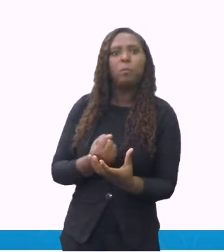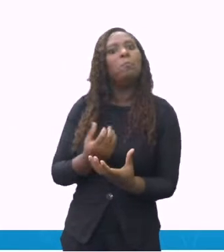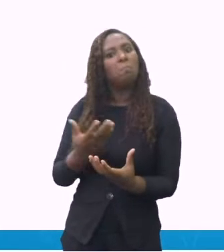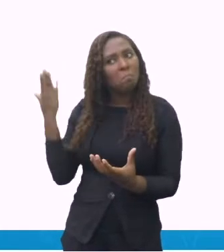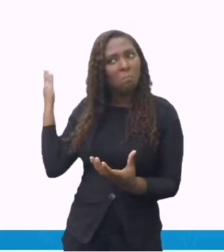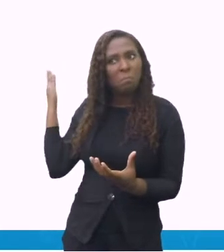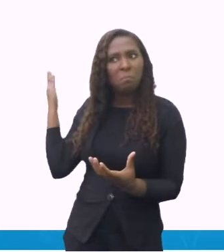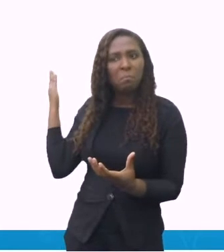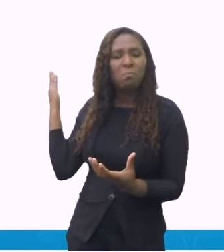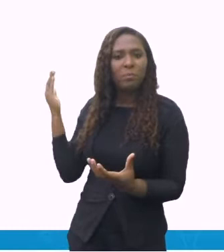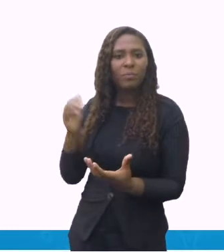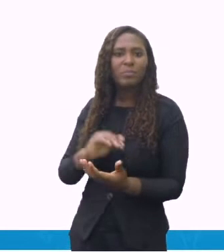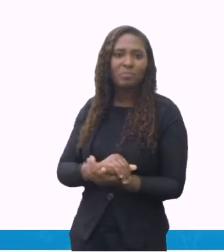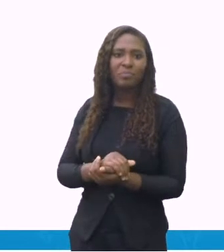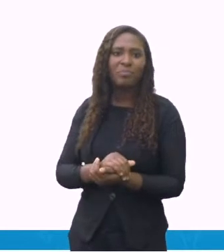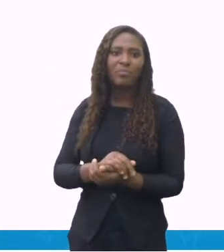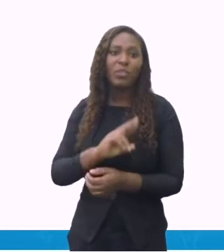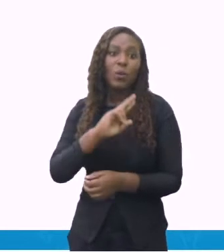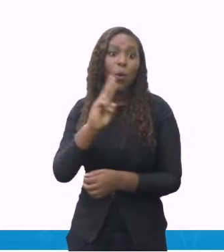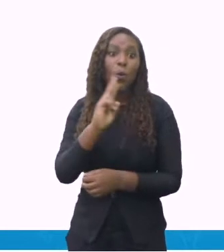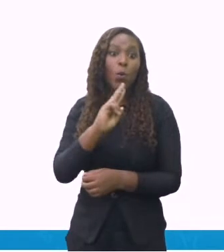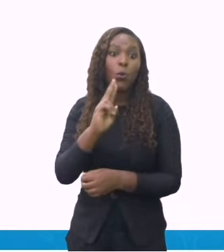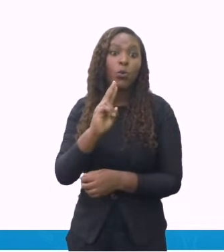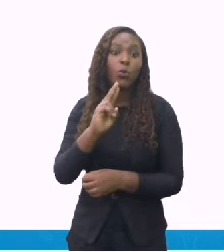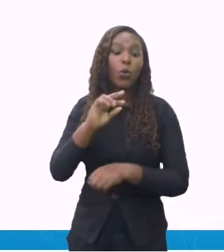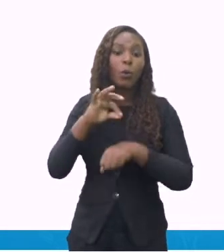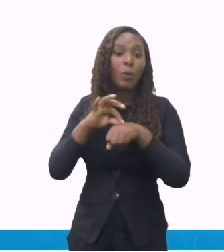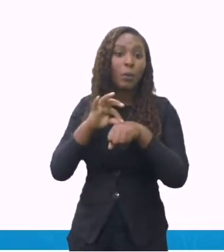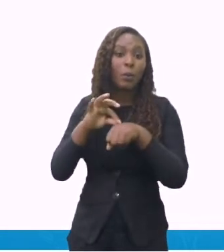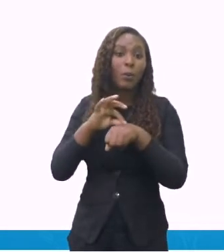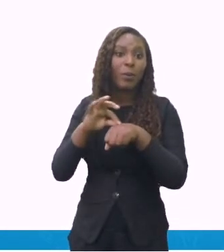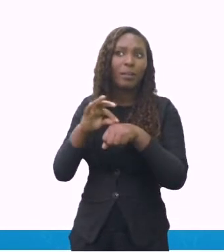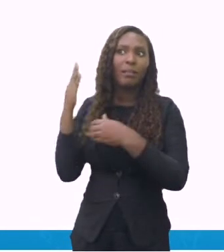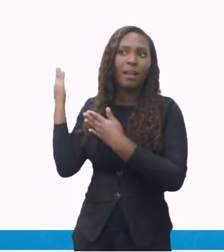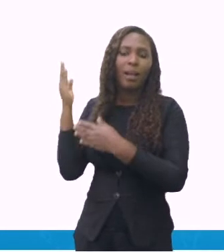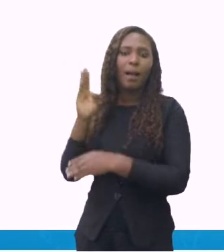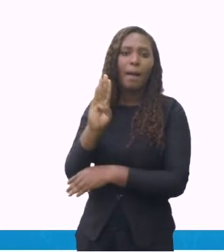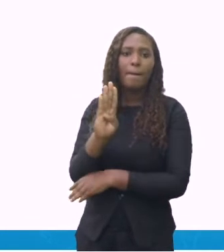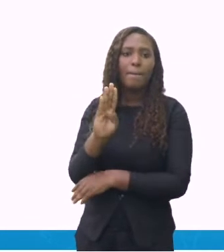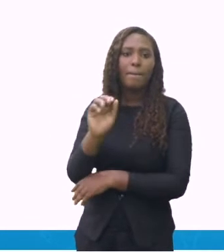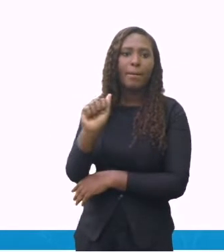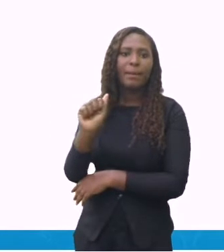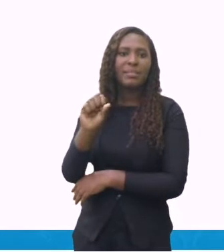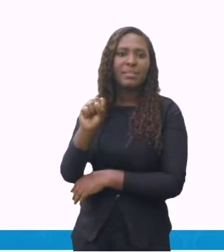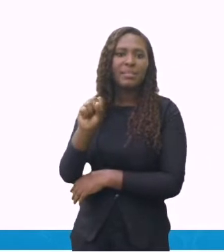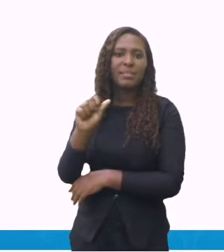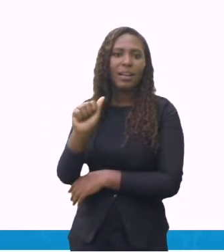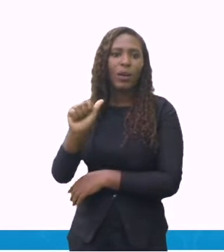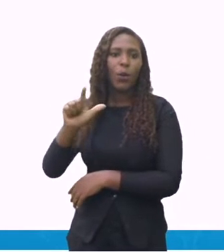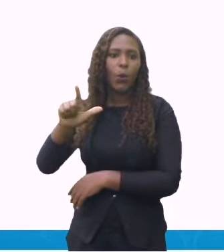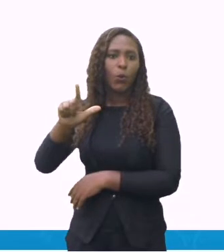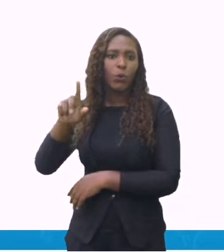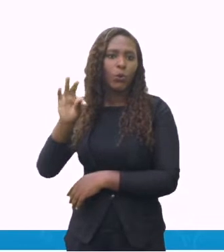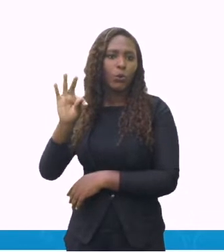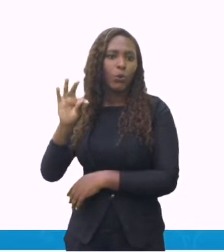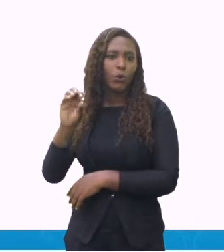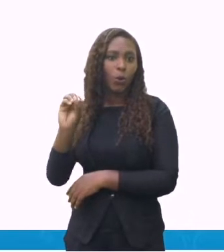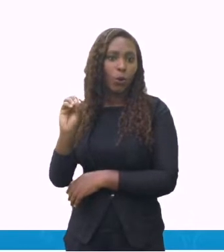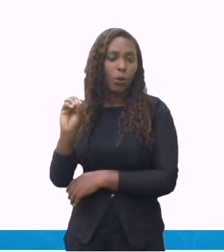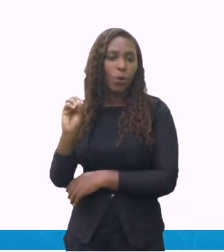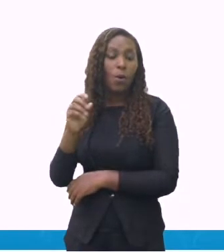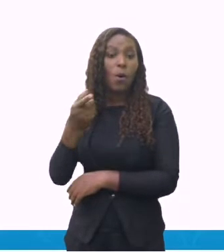o basalto sendo formado. Eu trouxe esta imagem exatamente para chamar a atenção